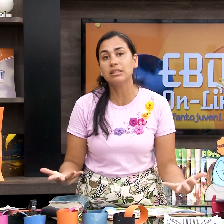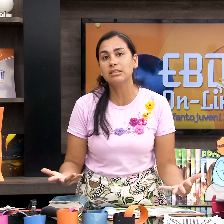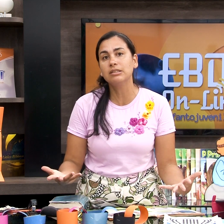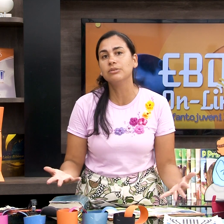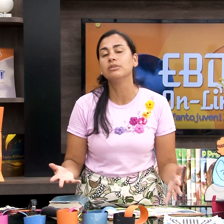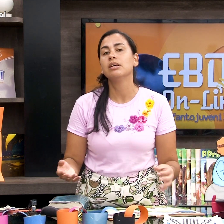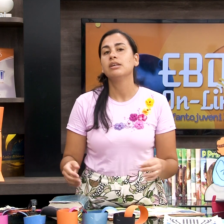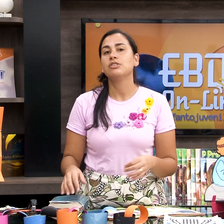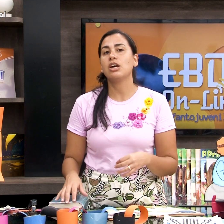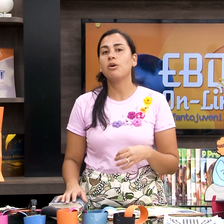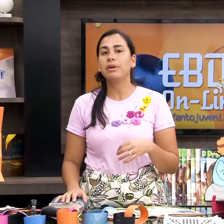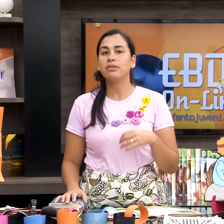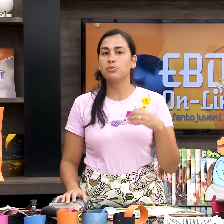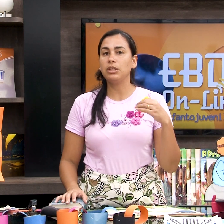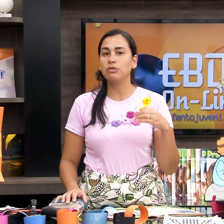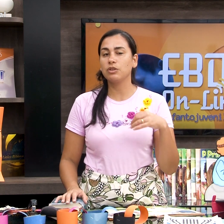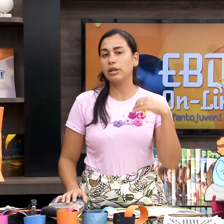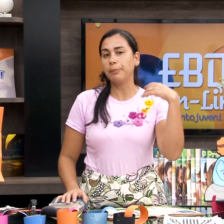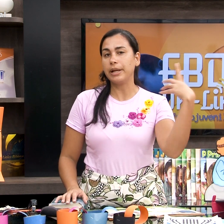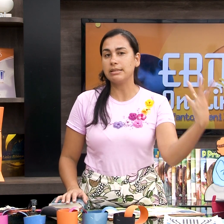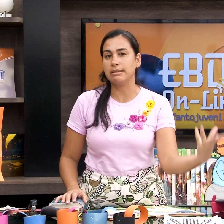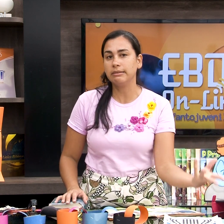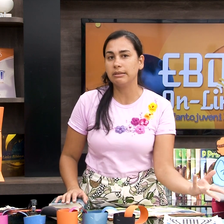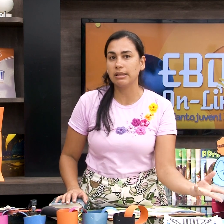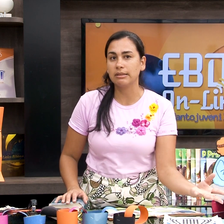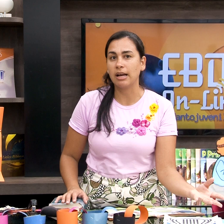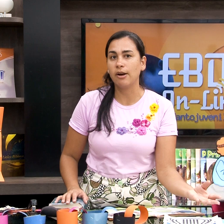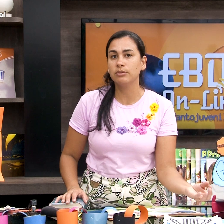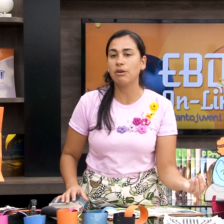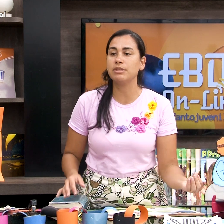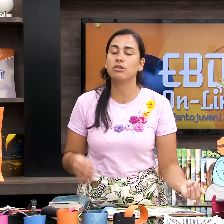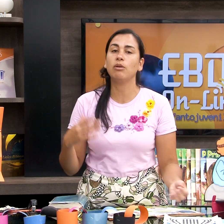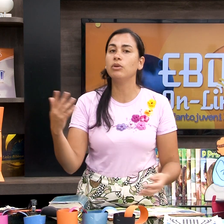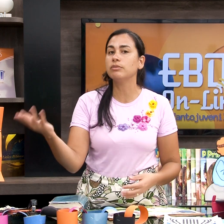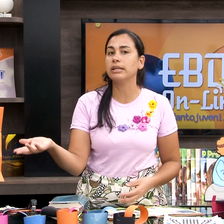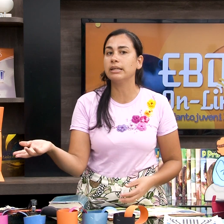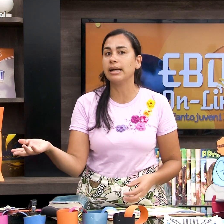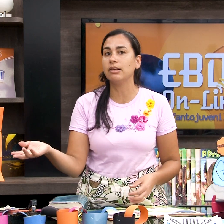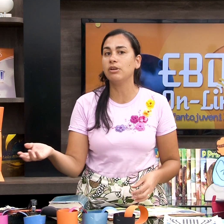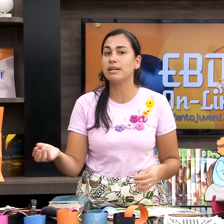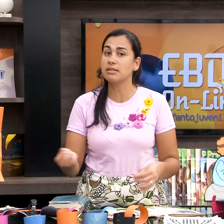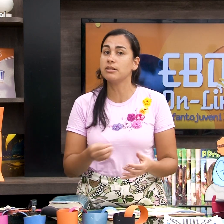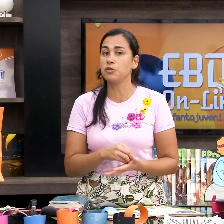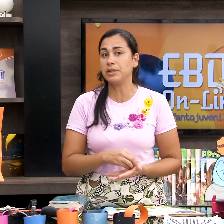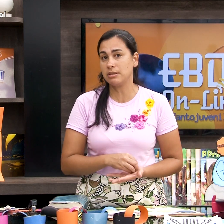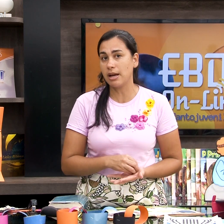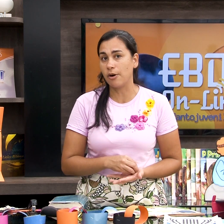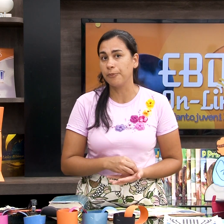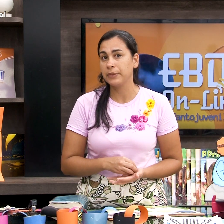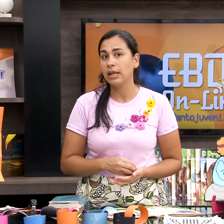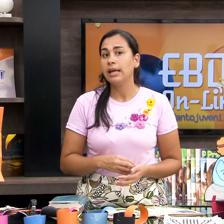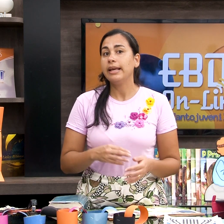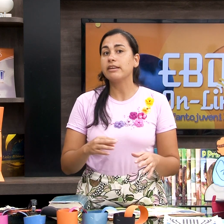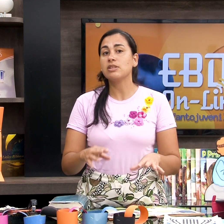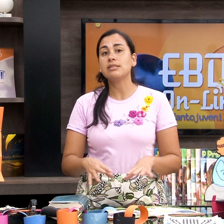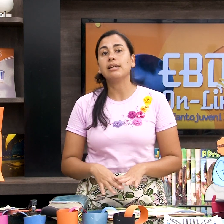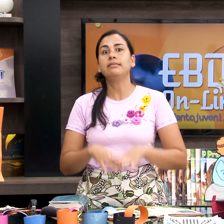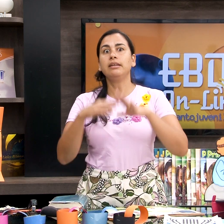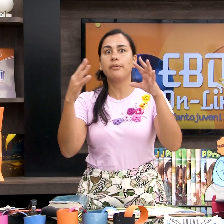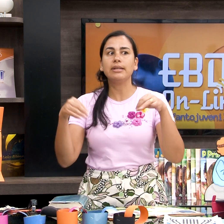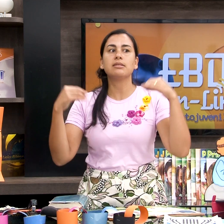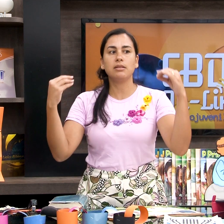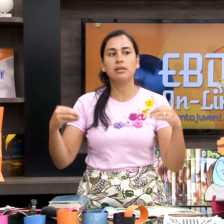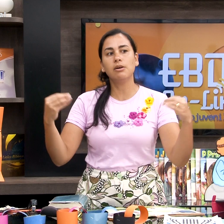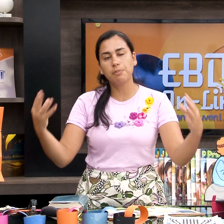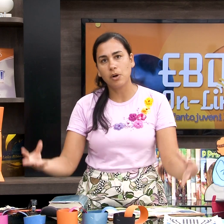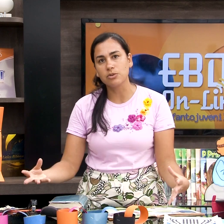final de ano. Geralmente os meninos ganham presente de Natal, talvez o teu aluno não tenha ganhado, ele vai se sentir especial. E aí se você disser,